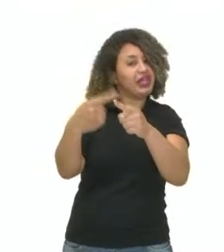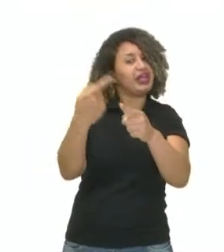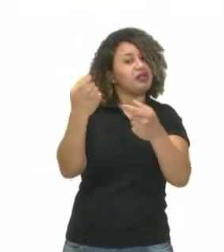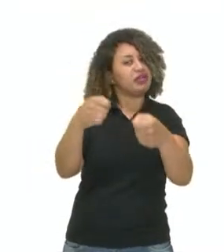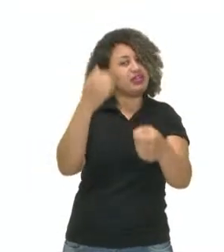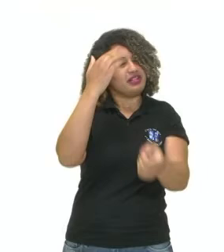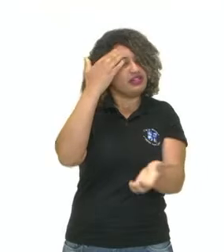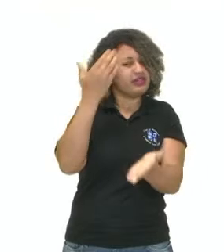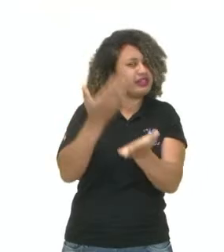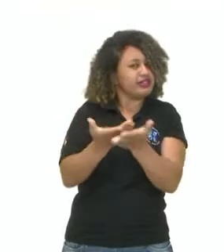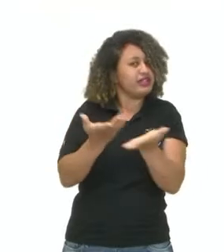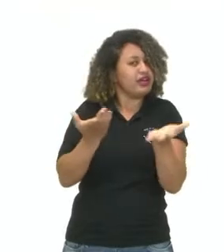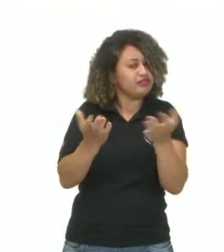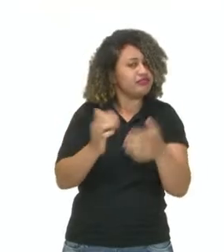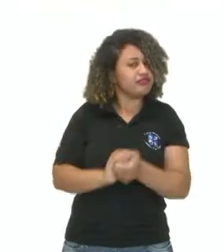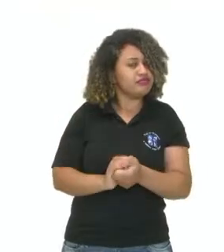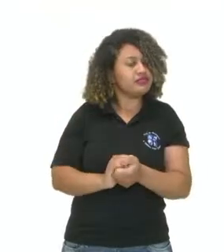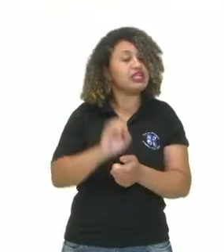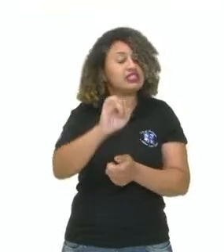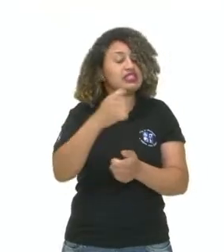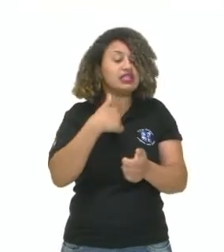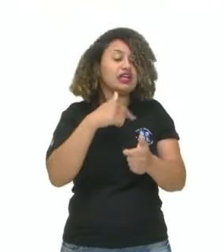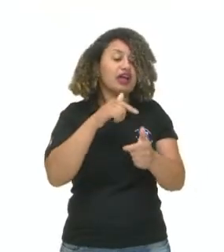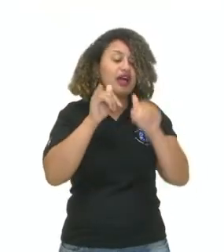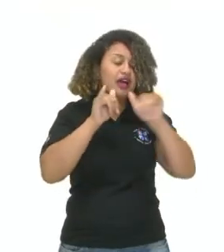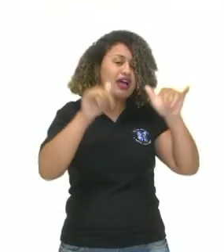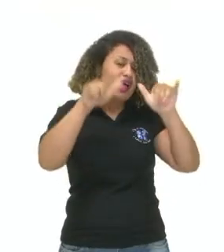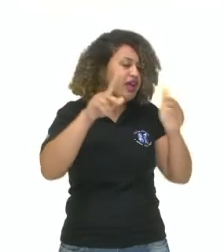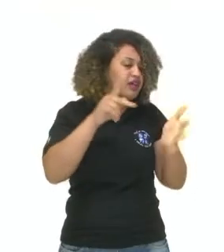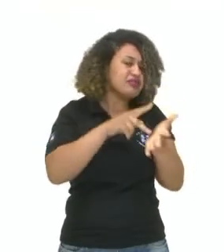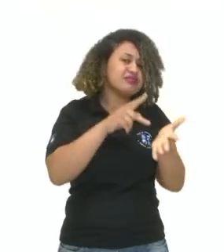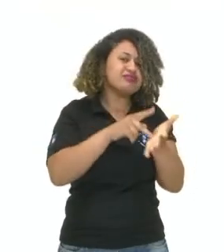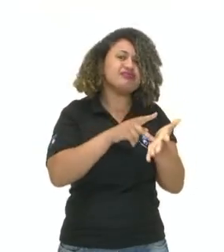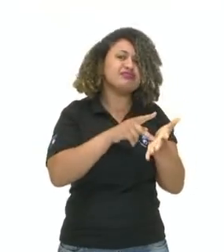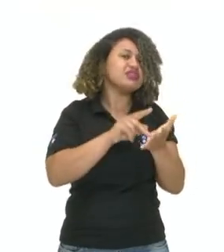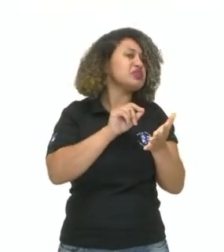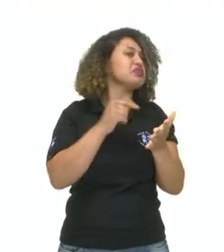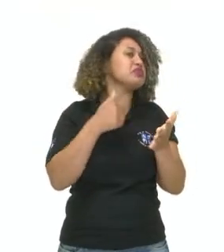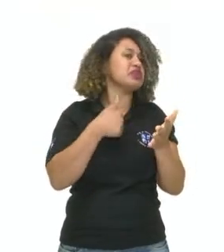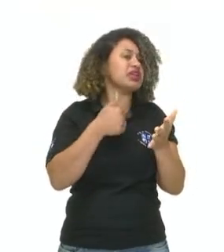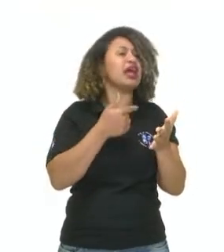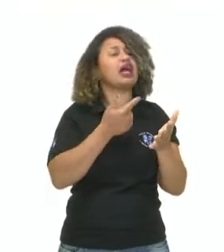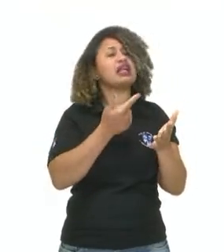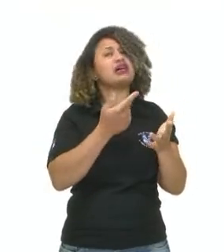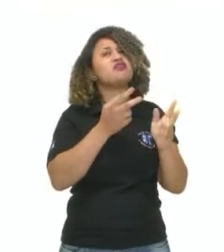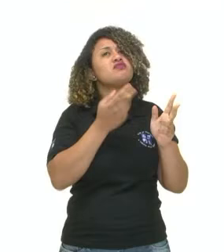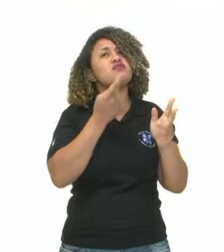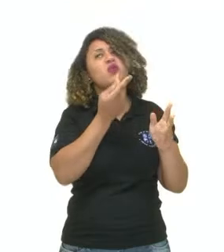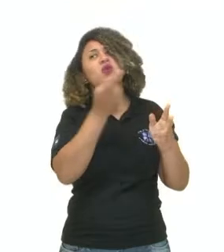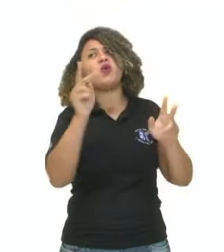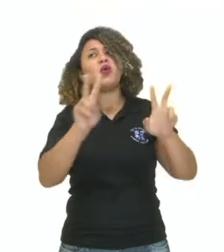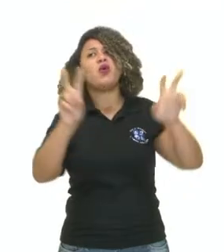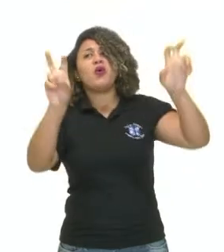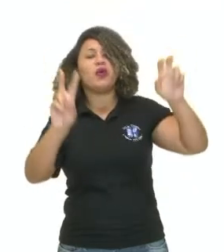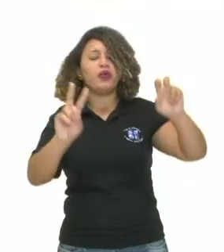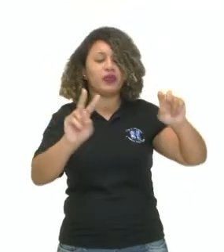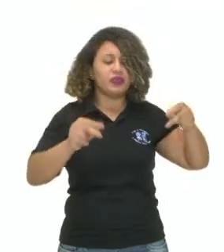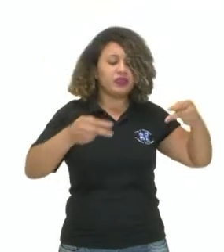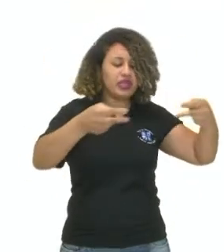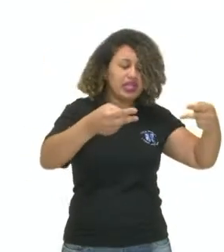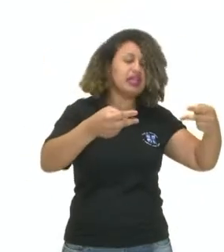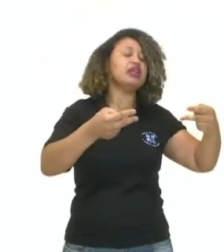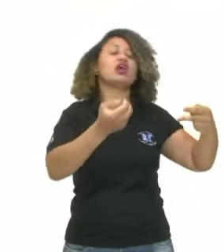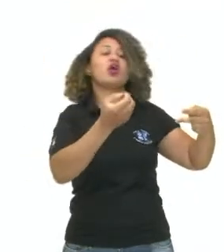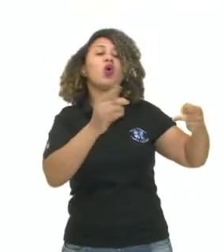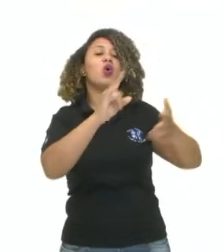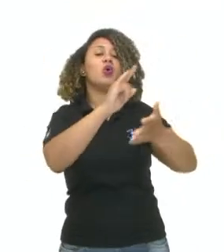acreditar? Quando a notícia é verdadeira, é mais provável que ela cite fontes, dê links ou cite